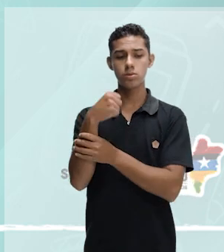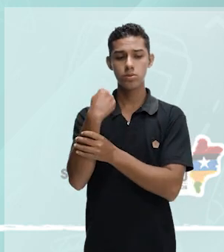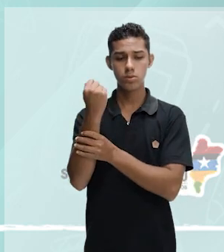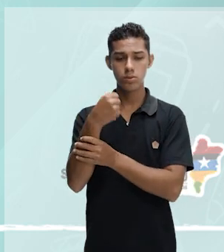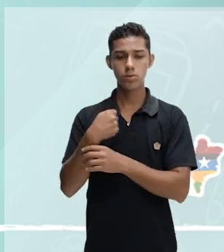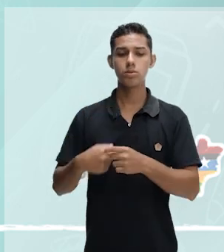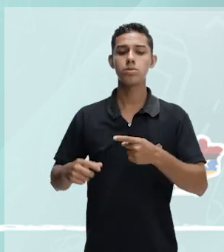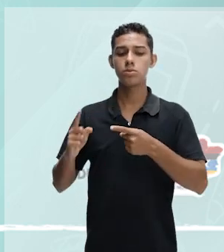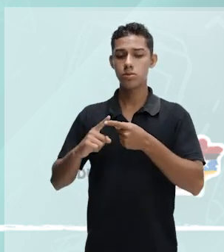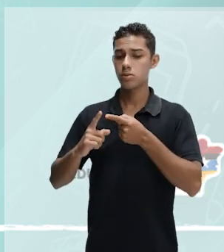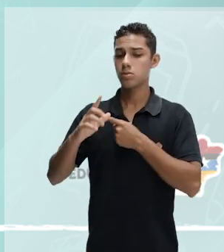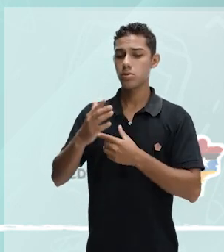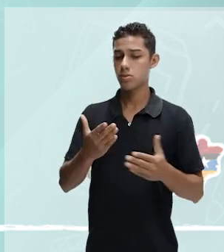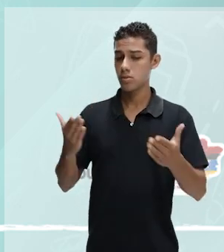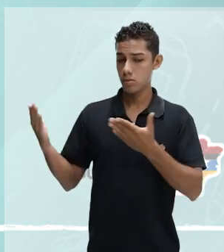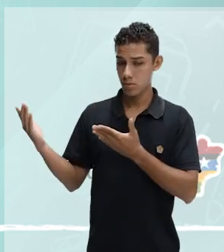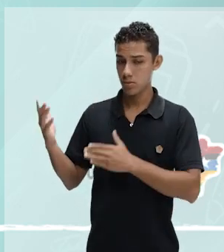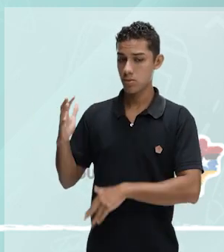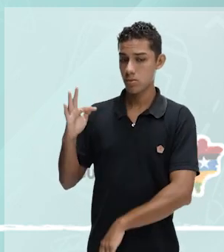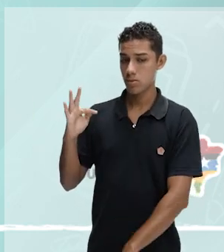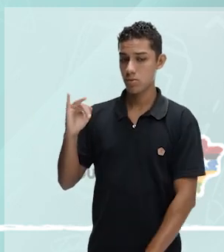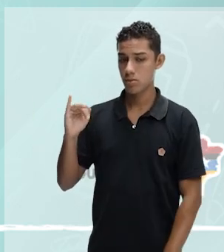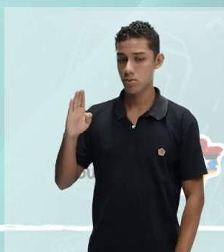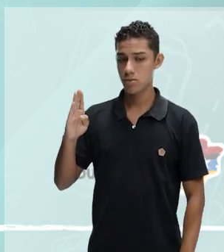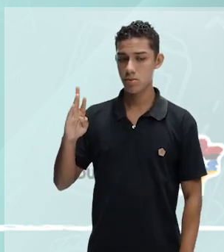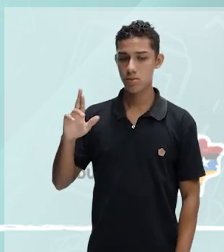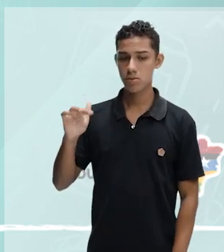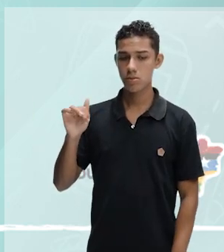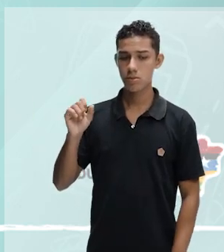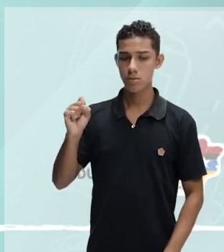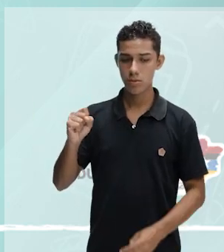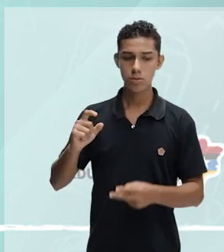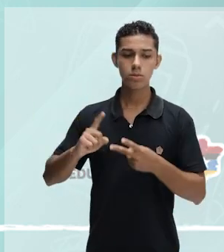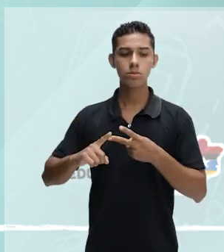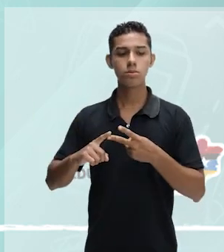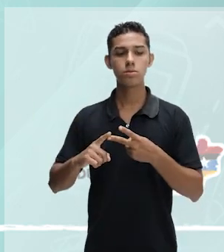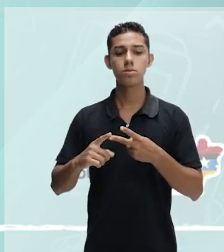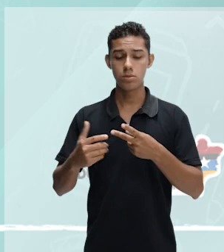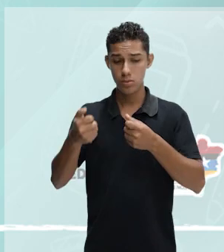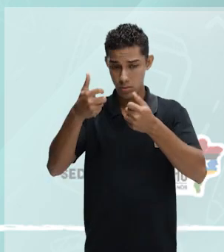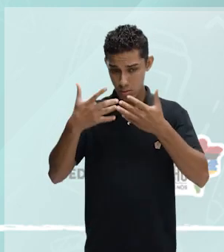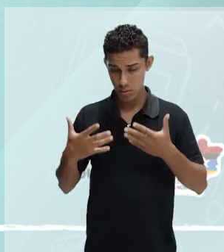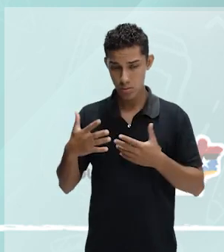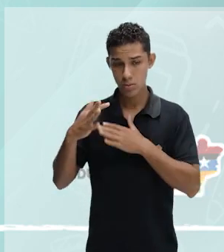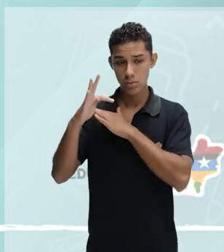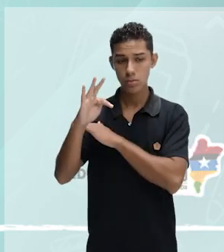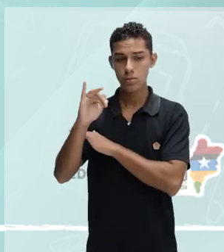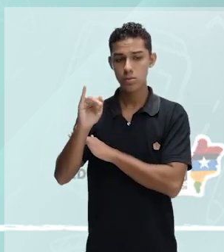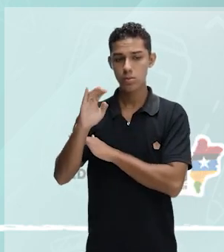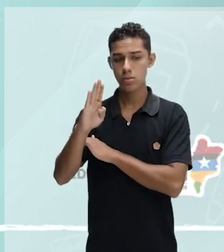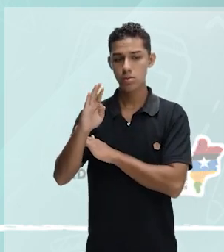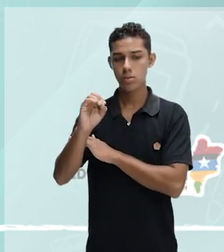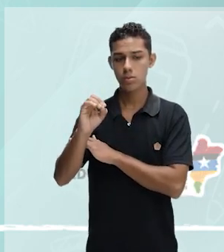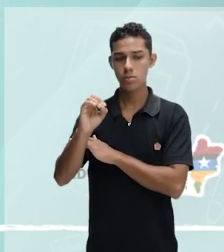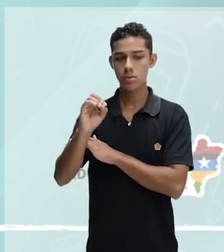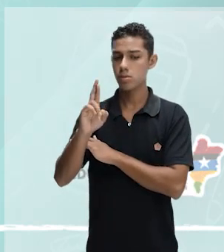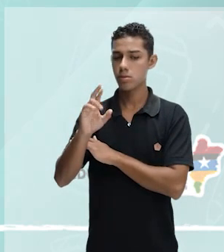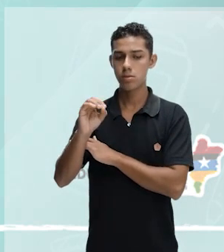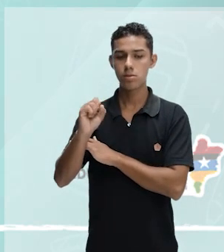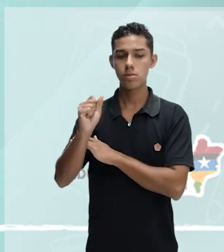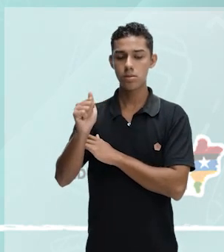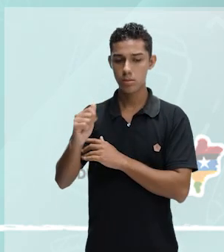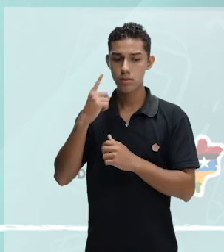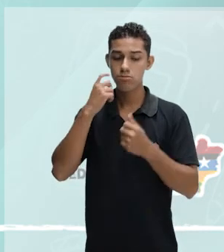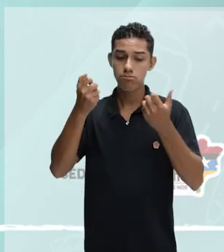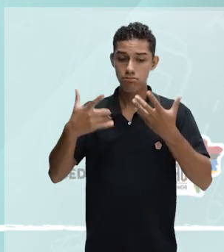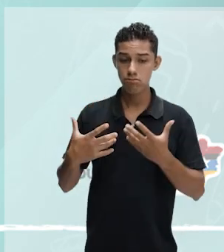as fibrosas, as cartilaginosas e as sinoviais. Vamos falar aqui das fibrosas. São localizadas entre um osso